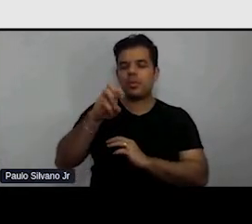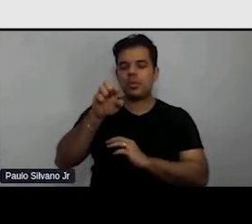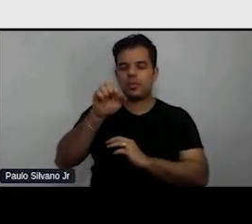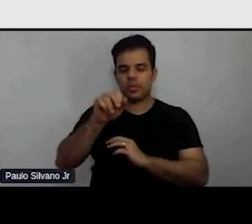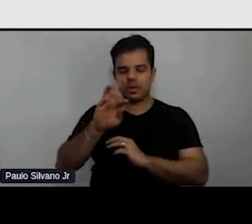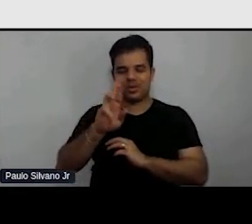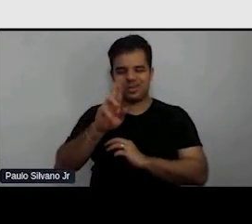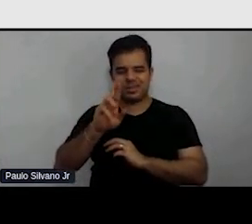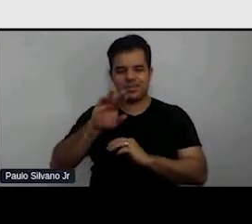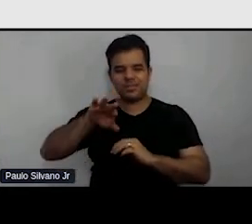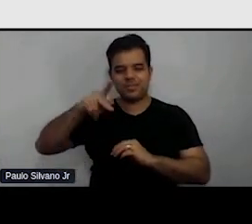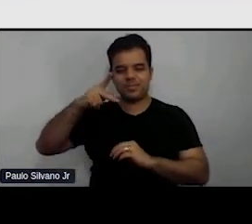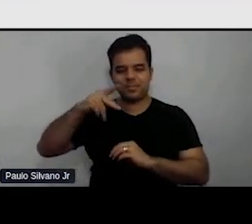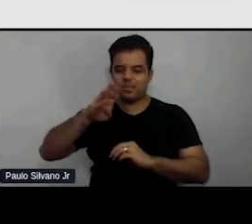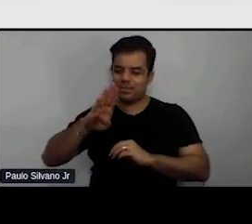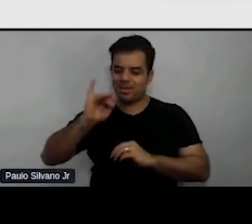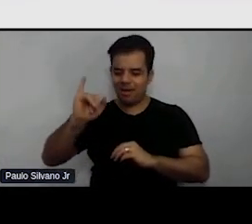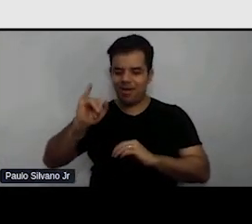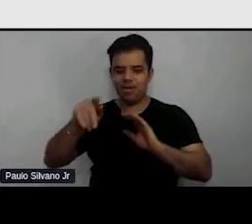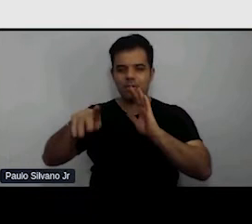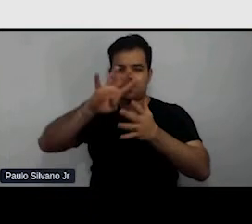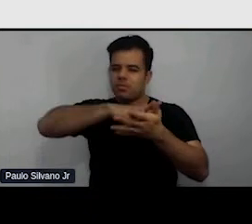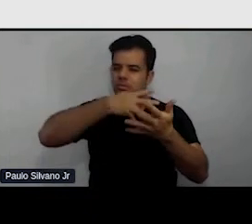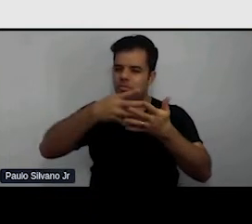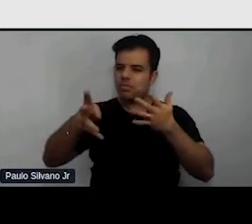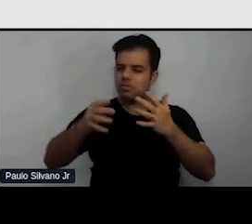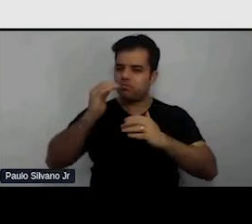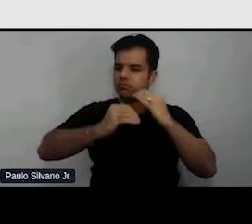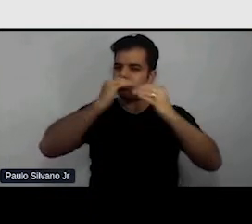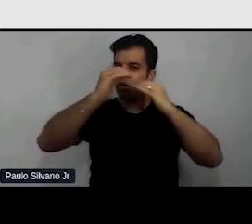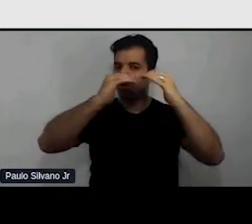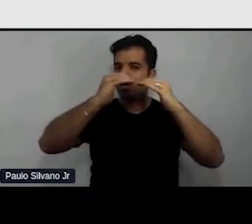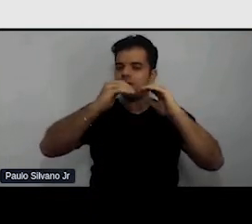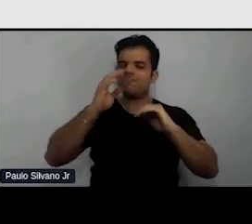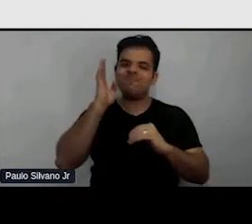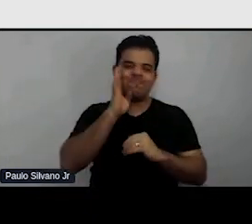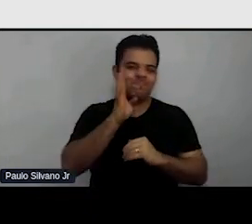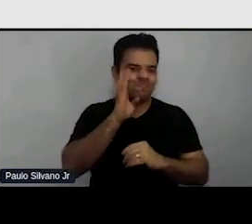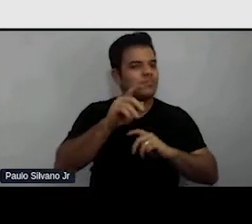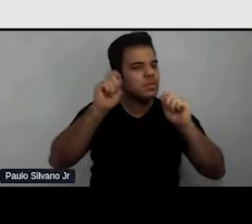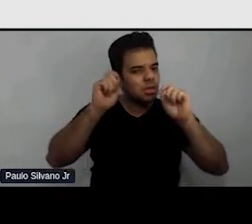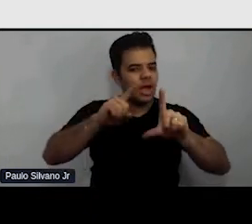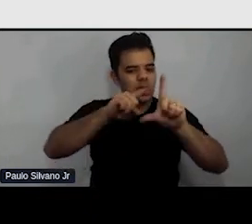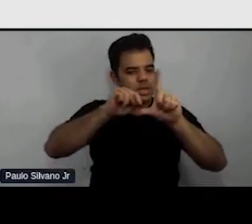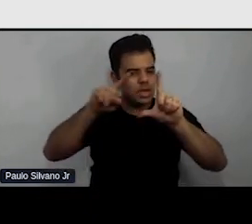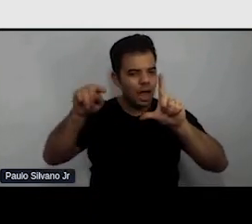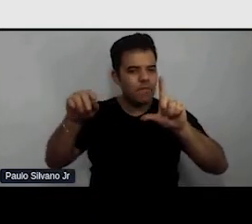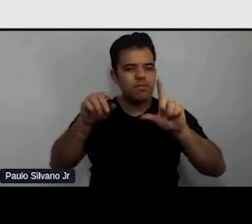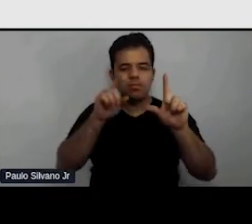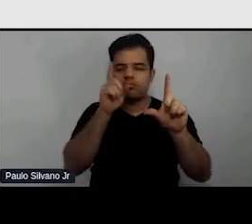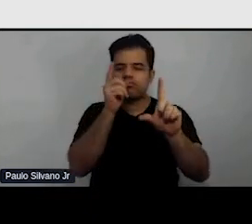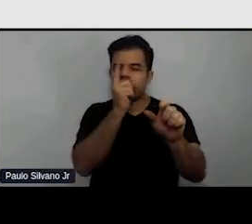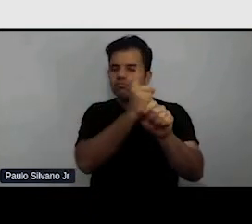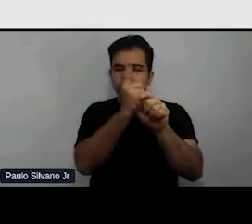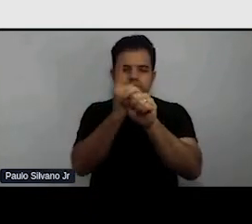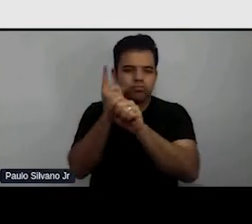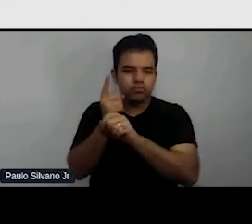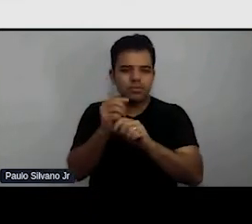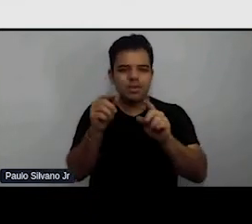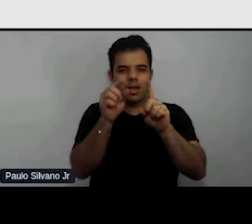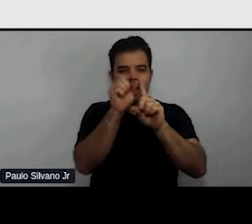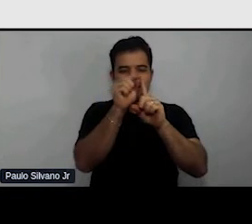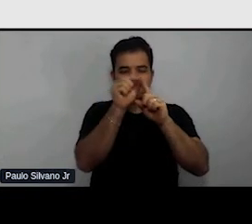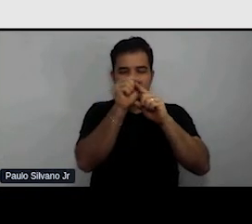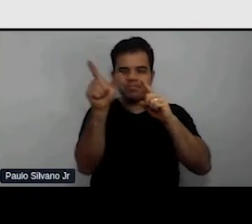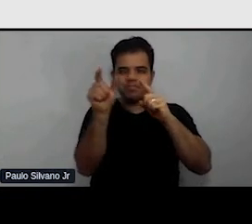sei que no Excel tem. E é legal porque realmente dá para distinguir o que cada barra está falando, só